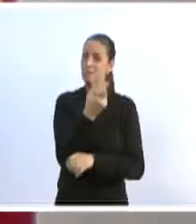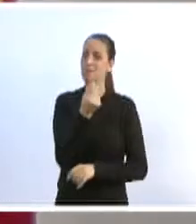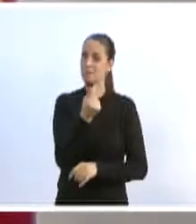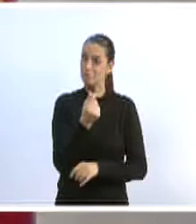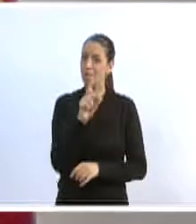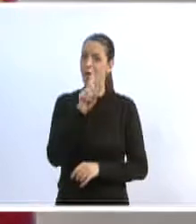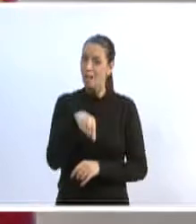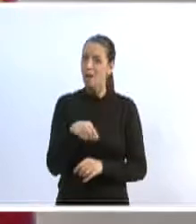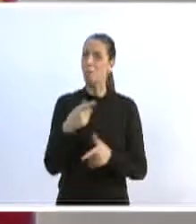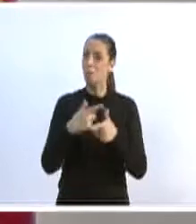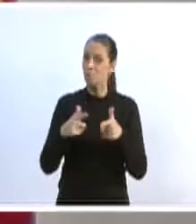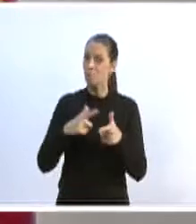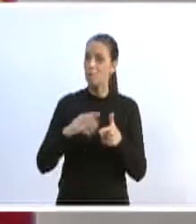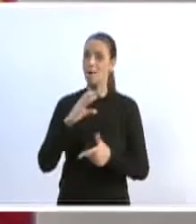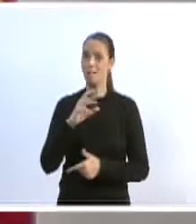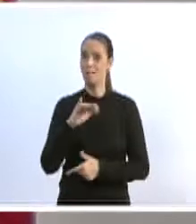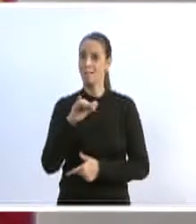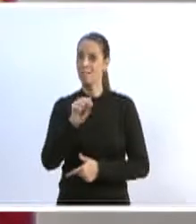ligados